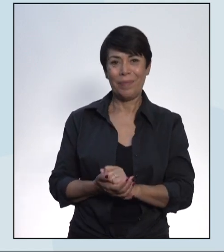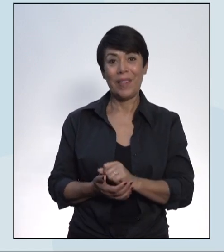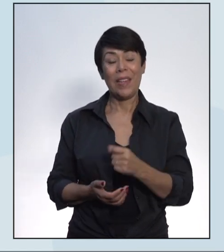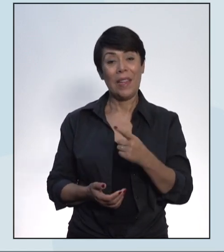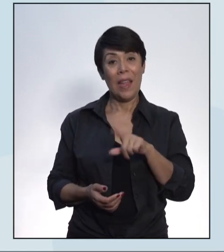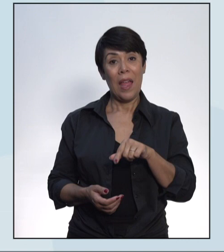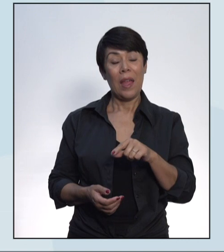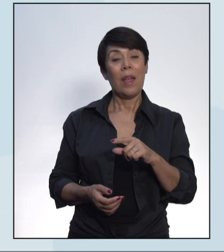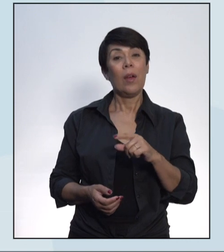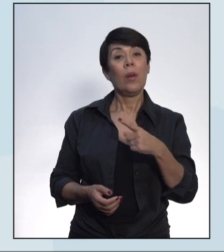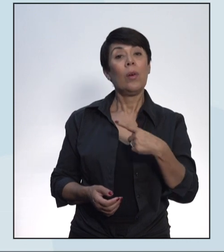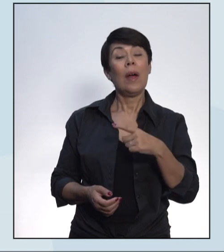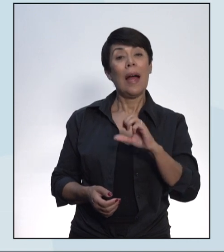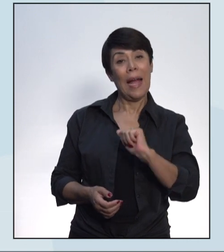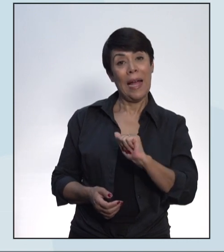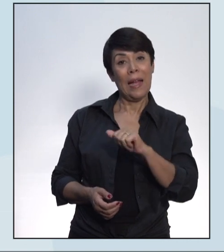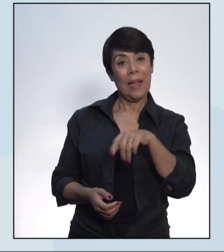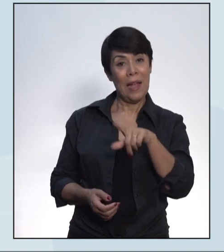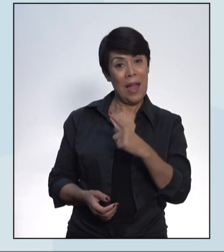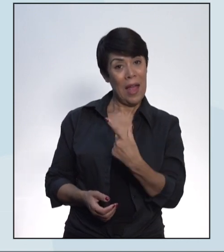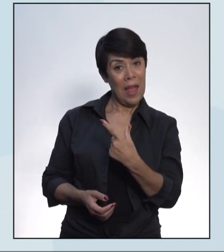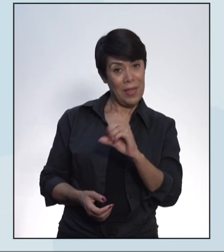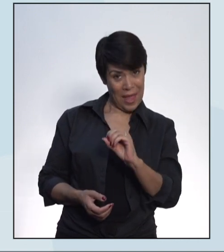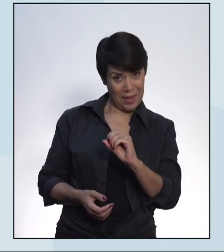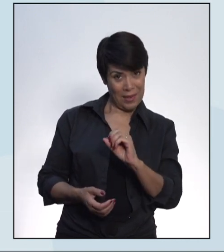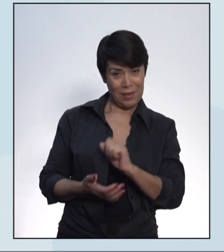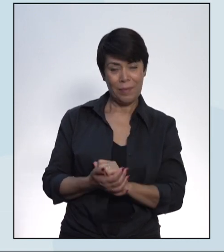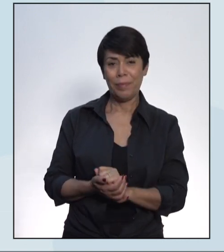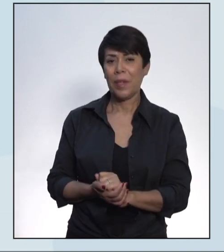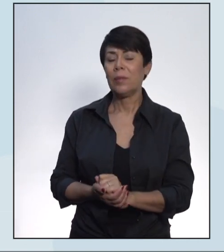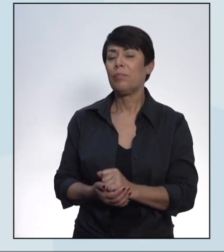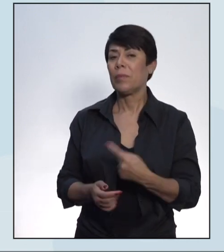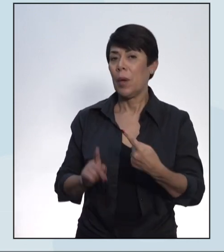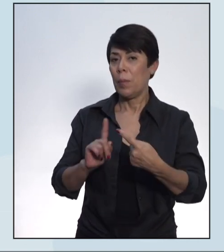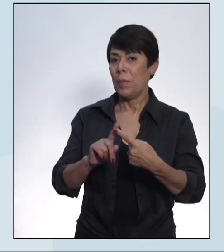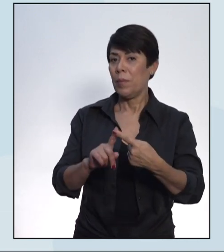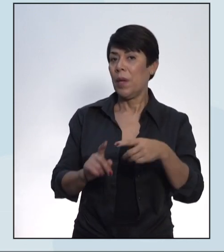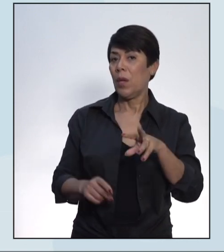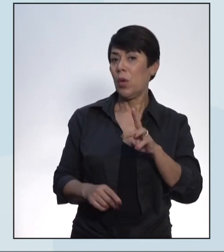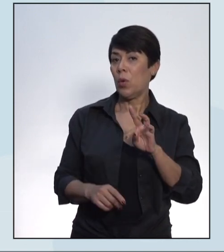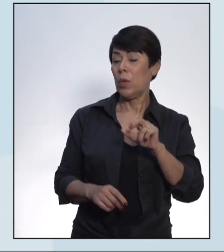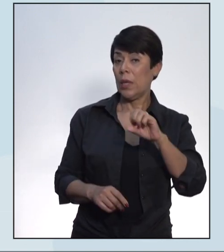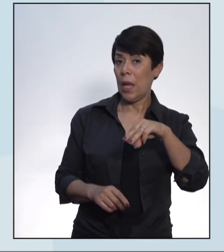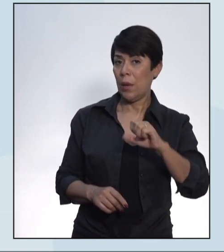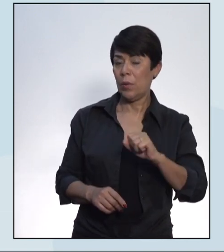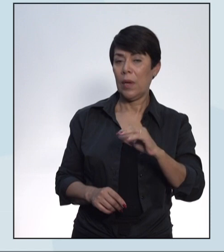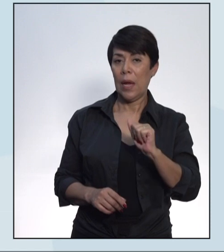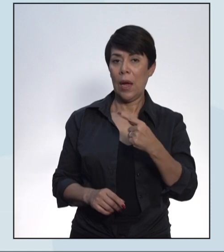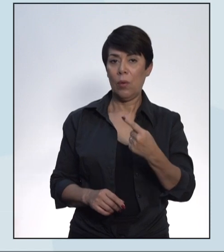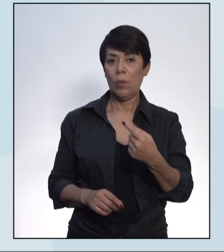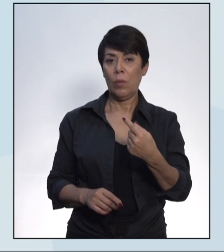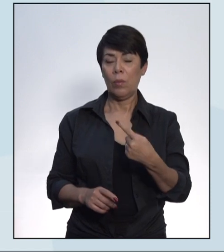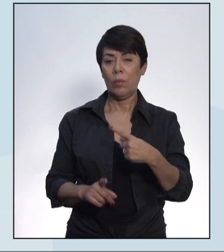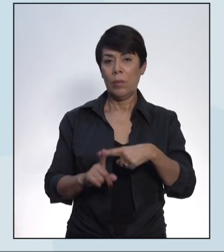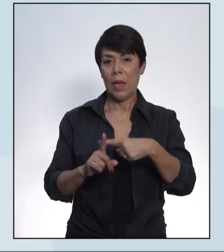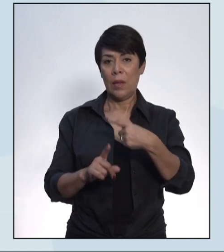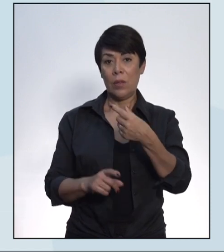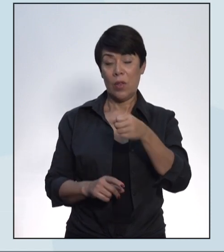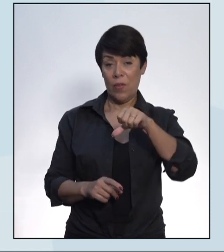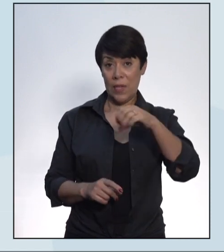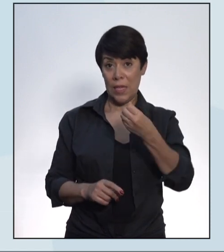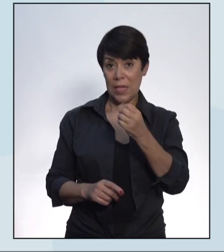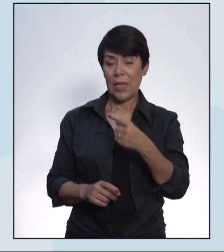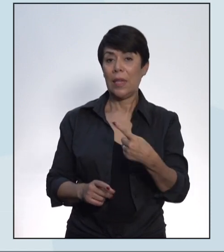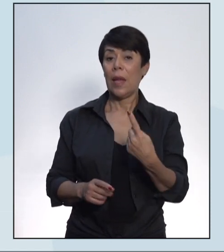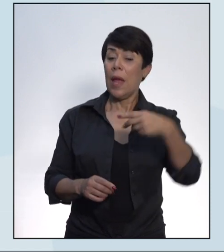último termo lá é o A10. Então, eu faço primeiro termo, que é o A1, 960, mais N menos 1,